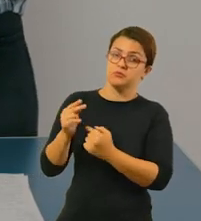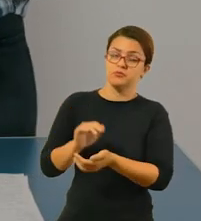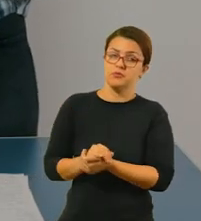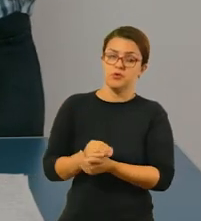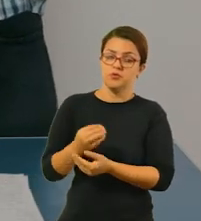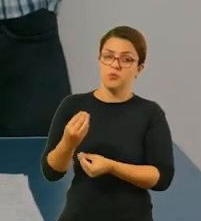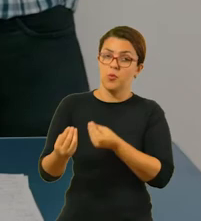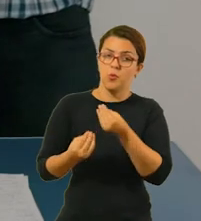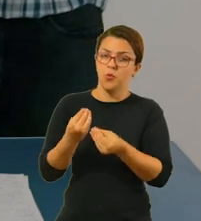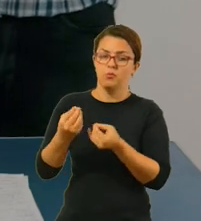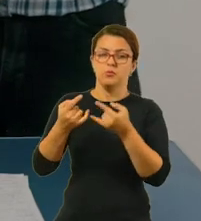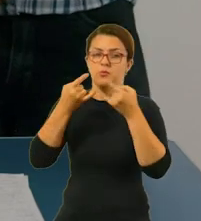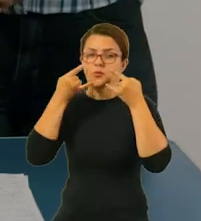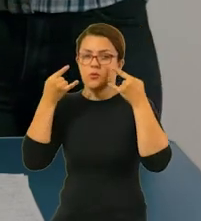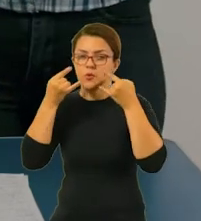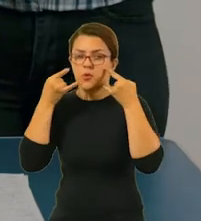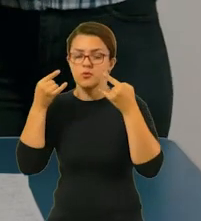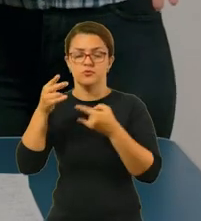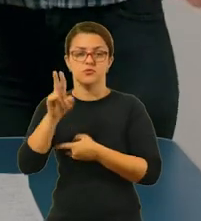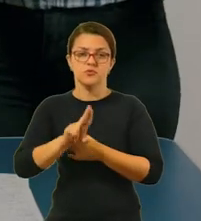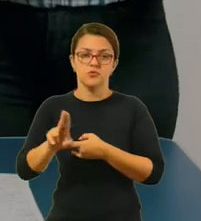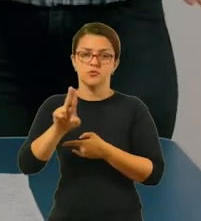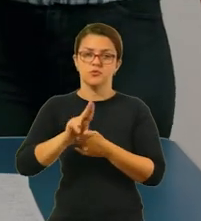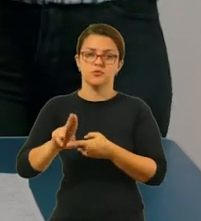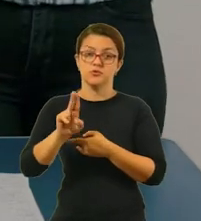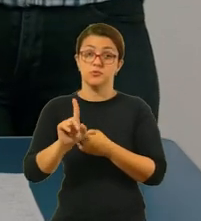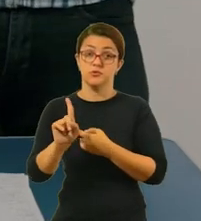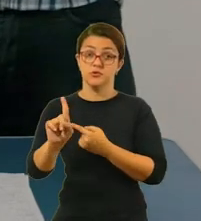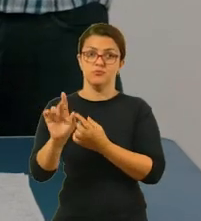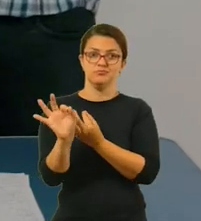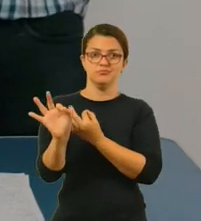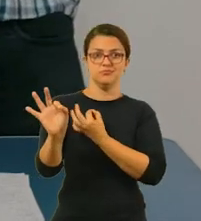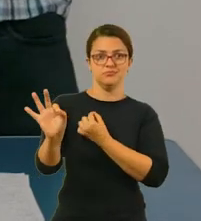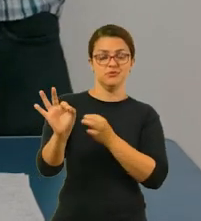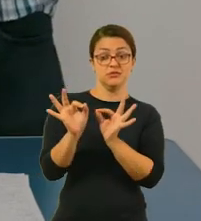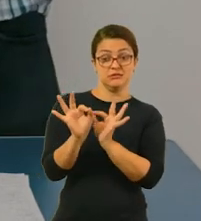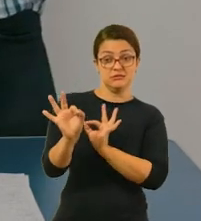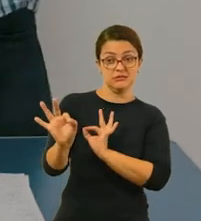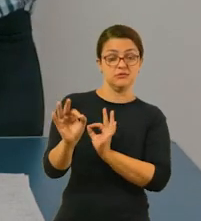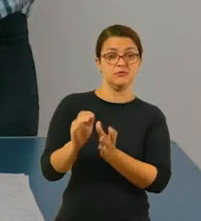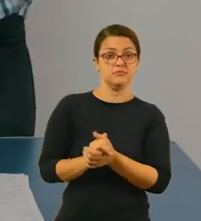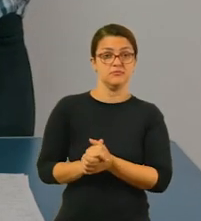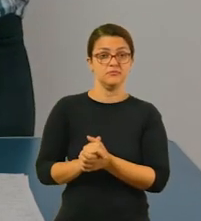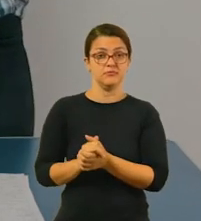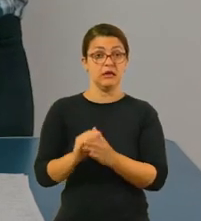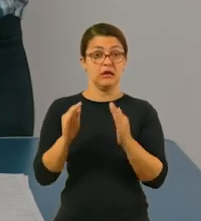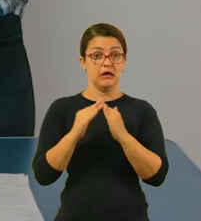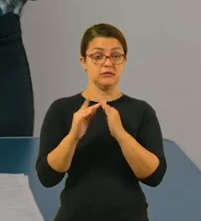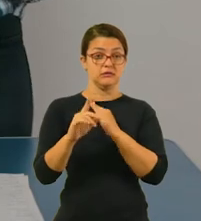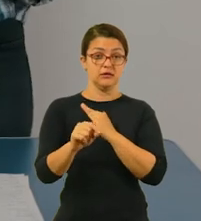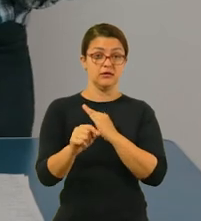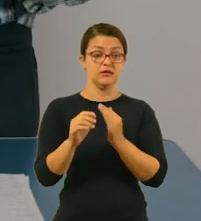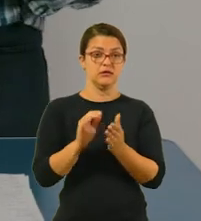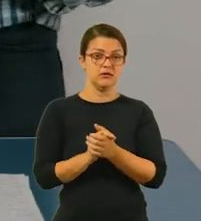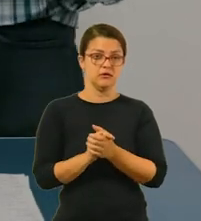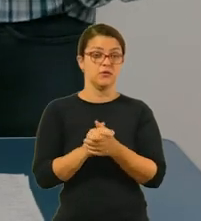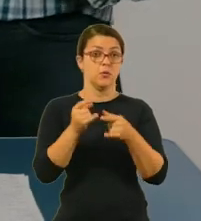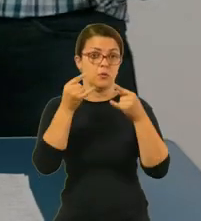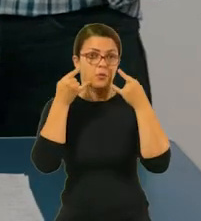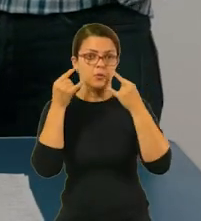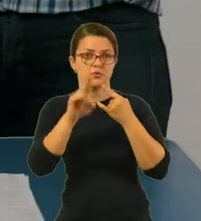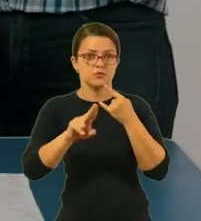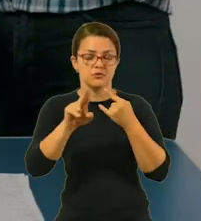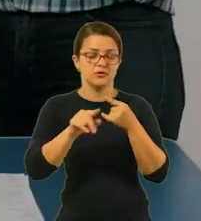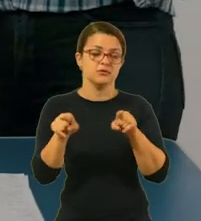máscara, né? E o distanciamento social. Sempre que formos sair de casa, lembrar, precisa utilizar a máscara e precisamos manter distância das outras pessoas,